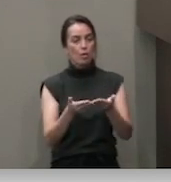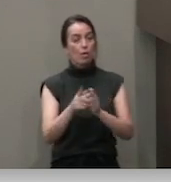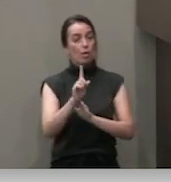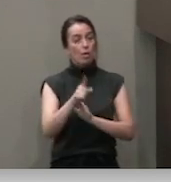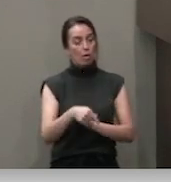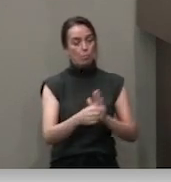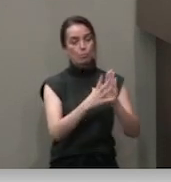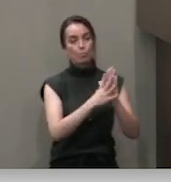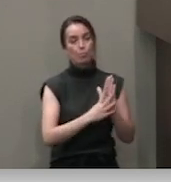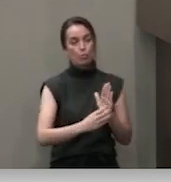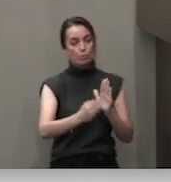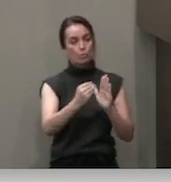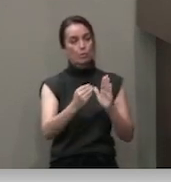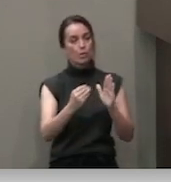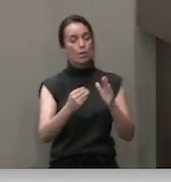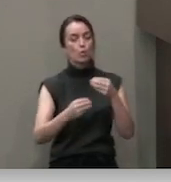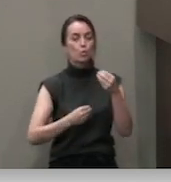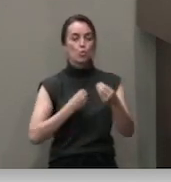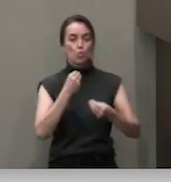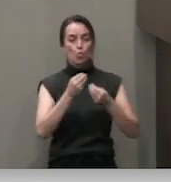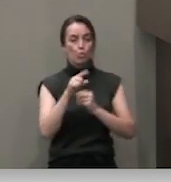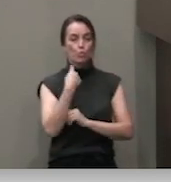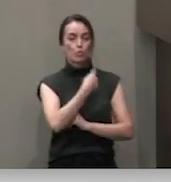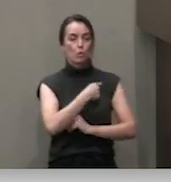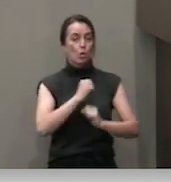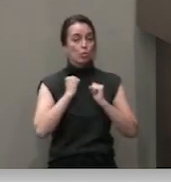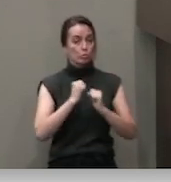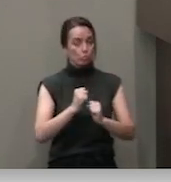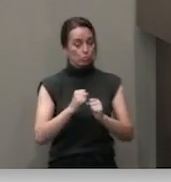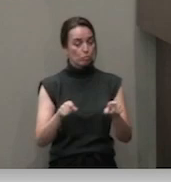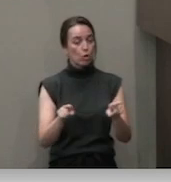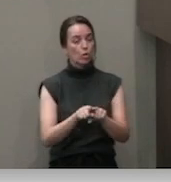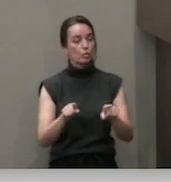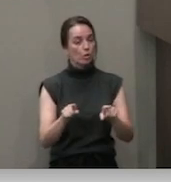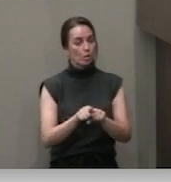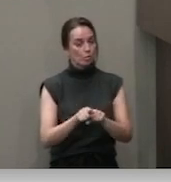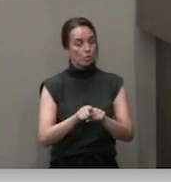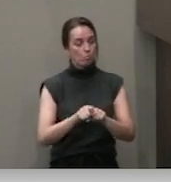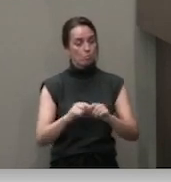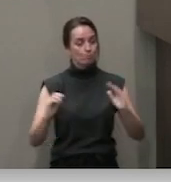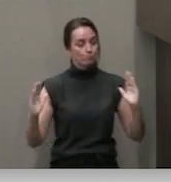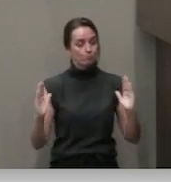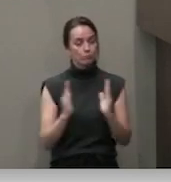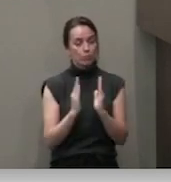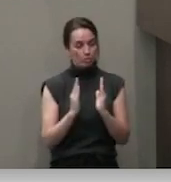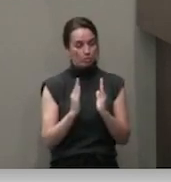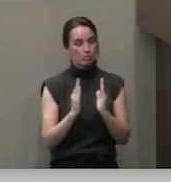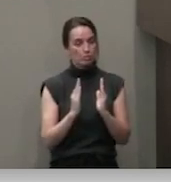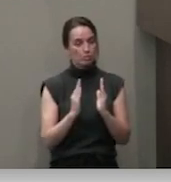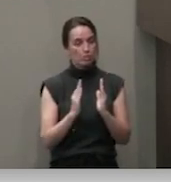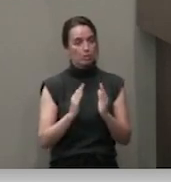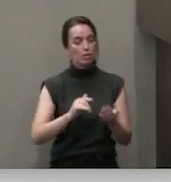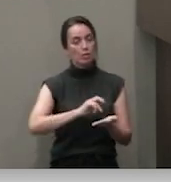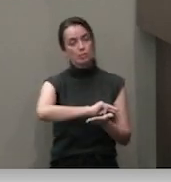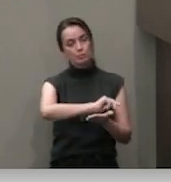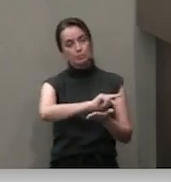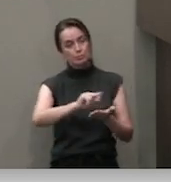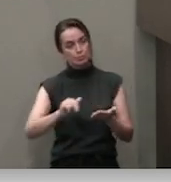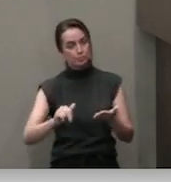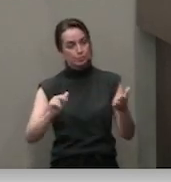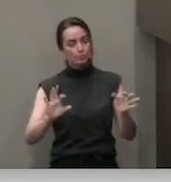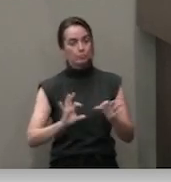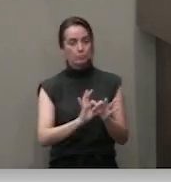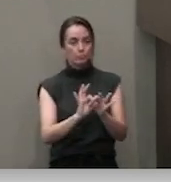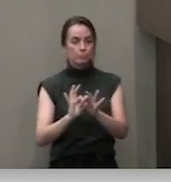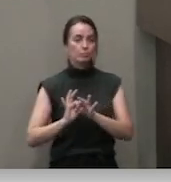exemplo de como Podemos enfrentar as adversidades com planejamento e união ao longo